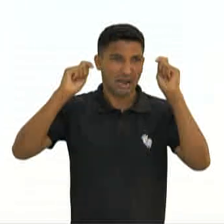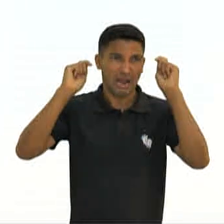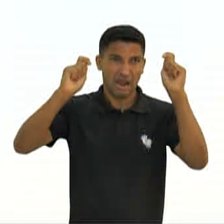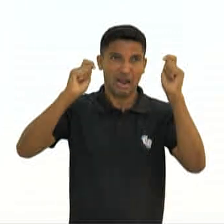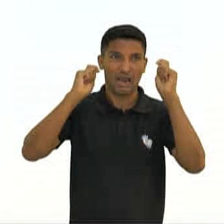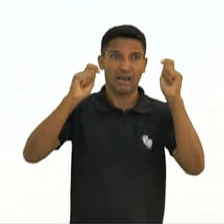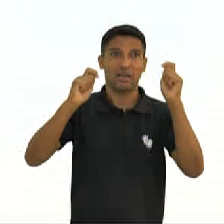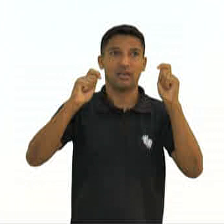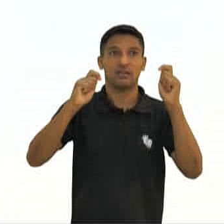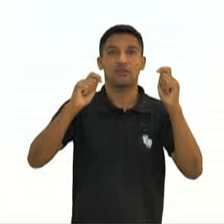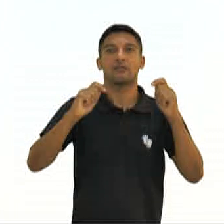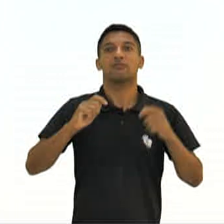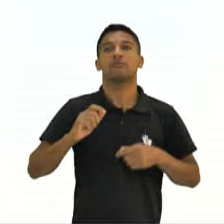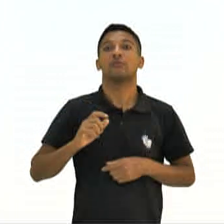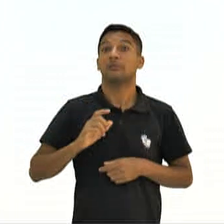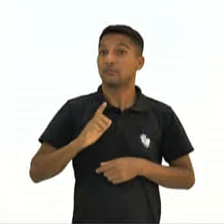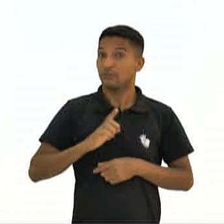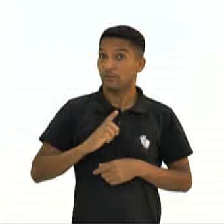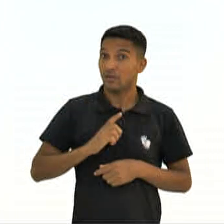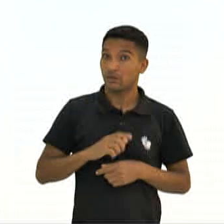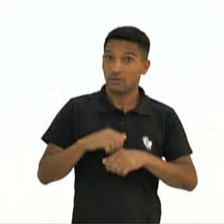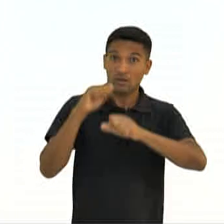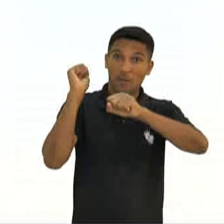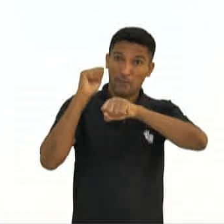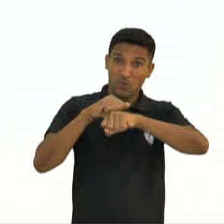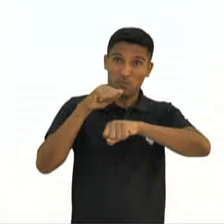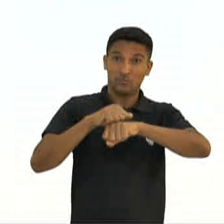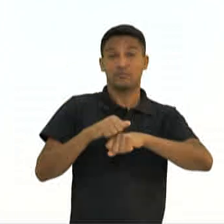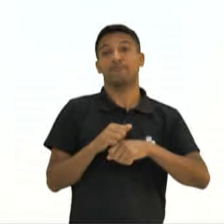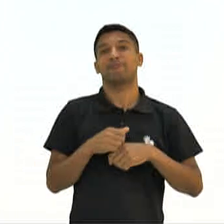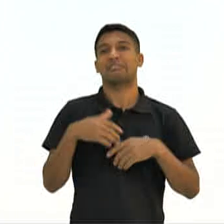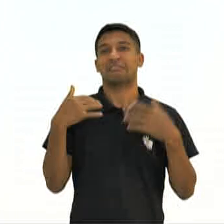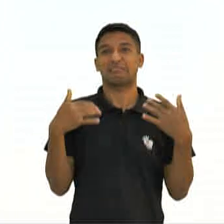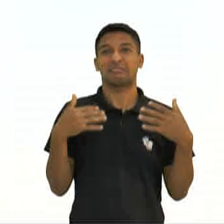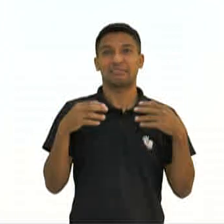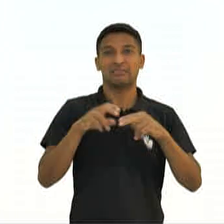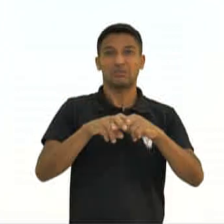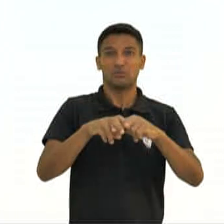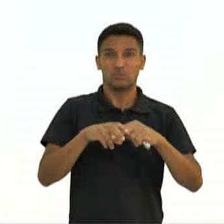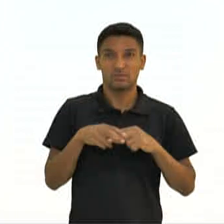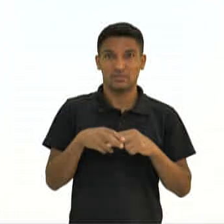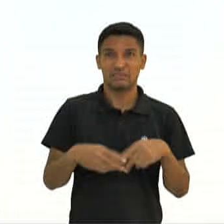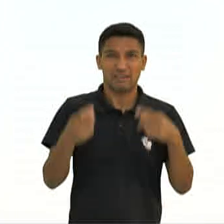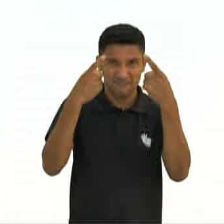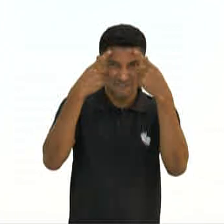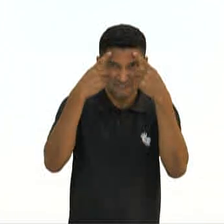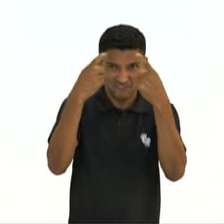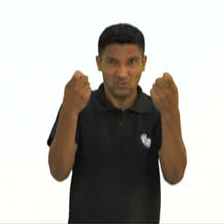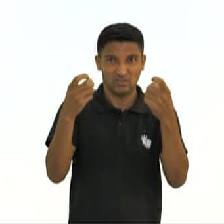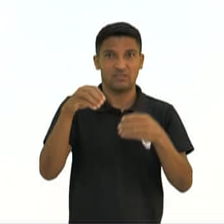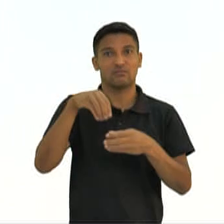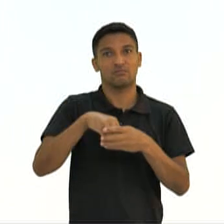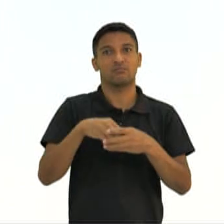vivem no limiar da pobreza, acaba provocando um problema de violência urbana.